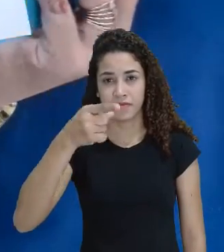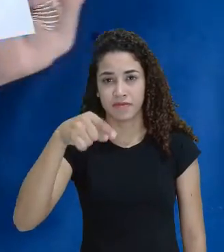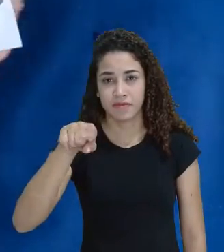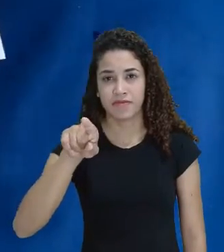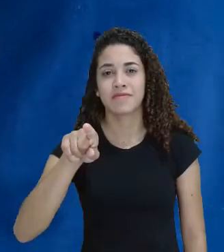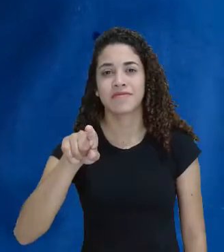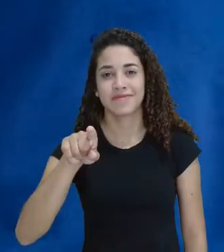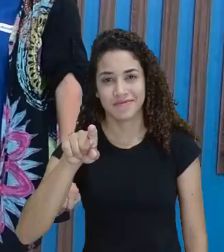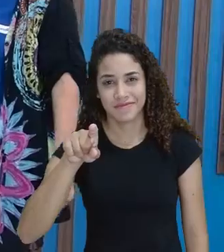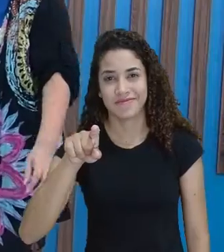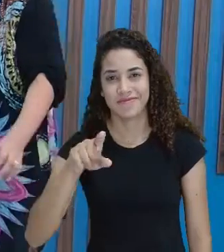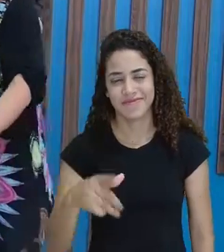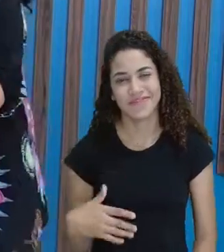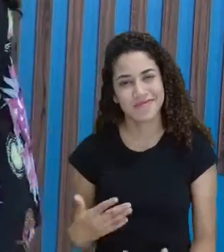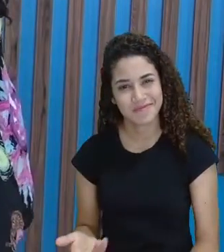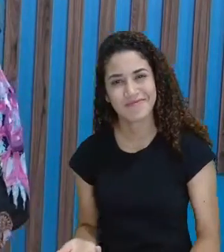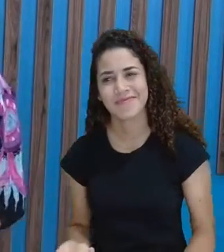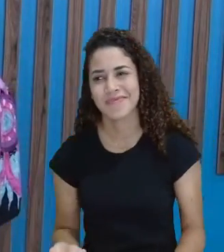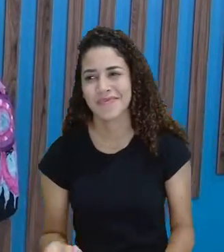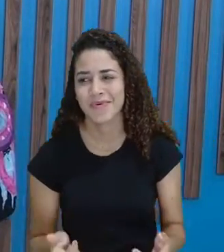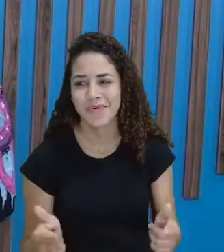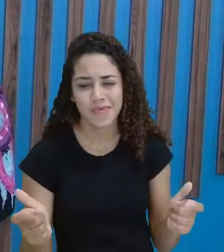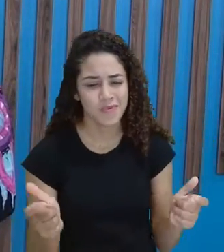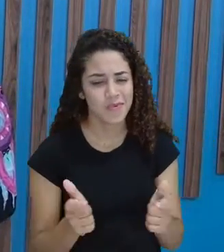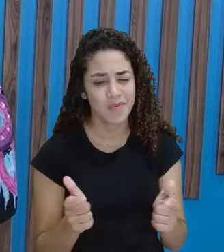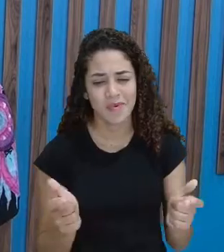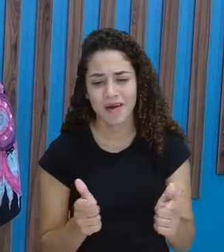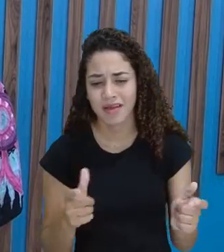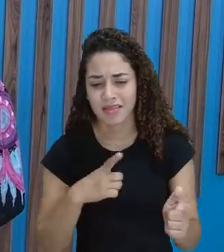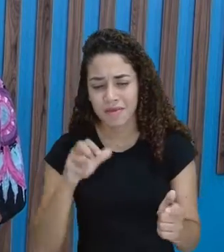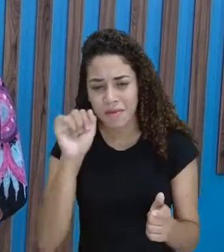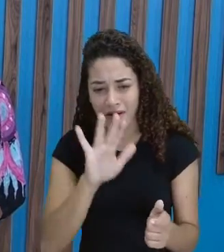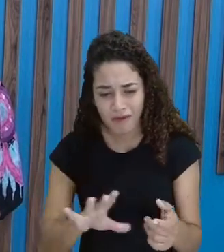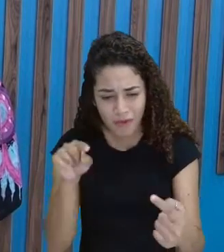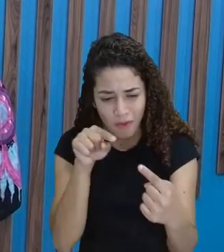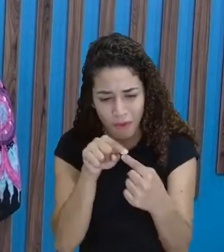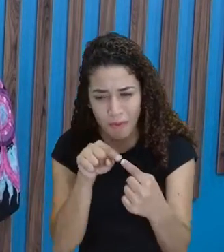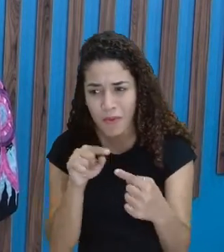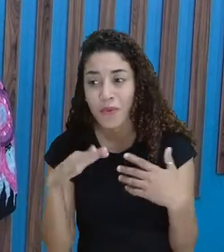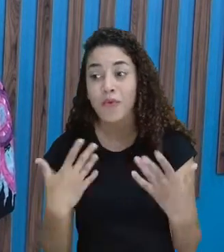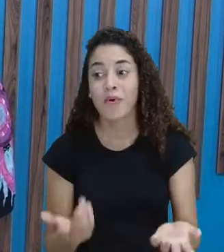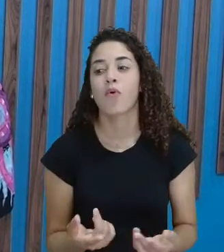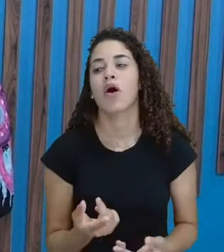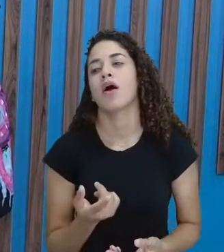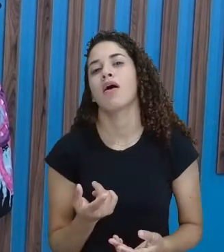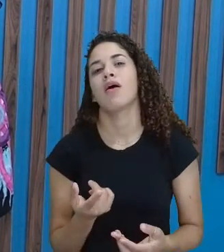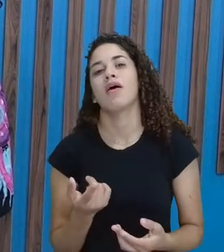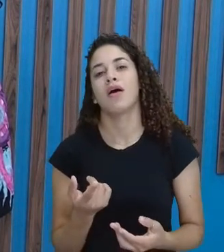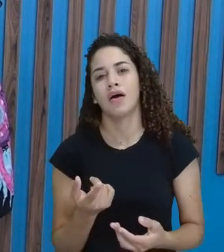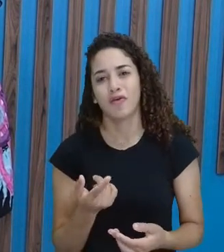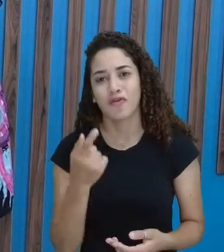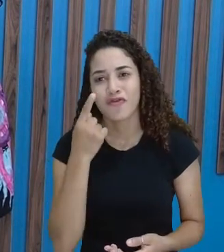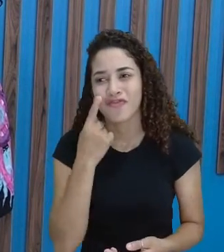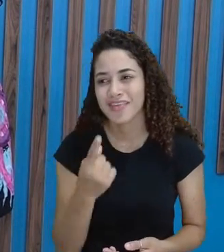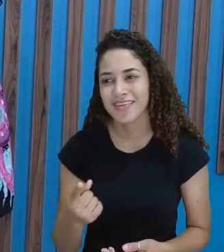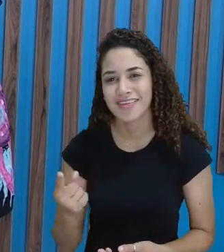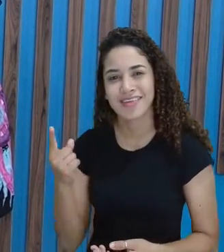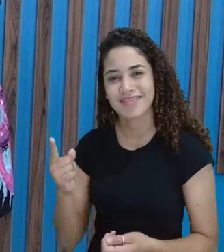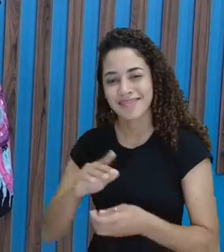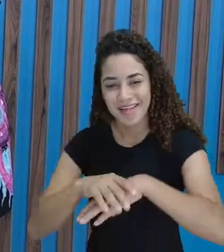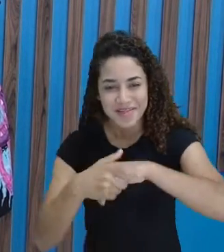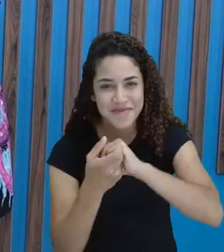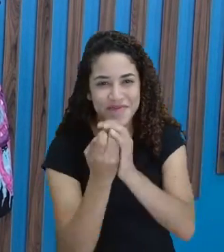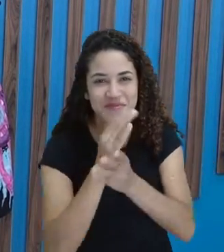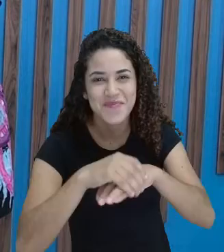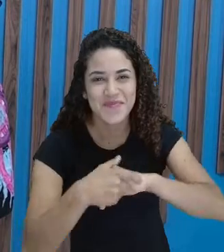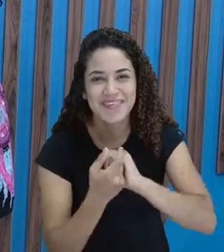Mãos. E aí, professora, onde é que aqui, tem? Olha. Pronto, olha aí. As mãos, a imagem, olha aí. É